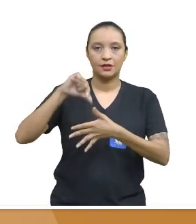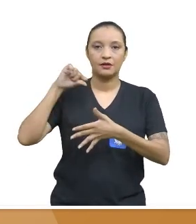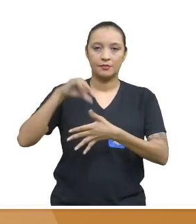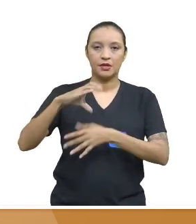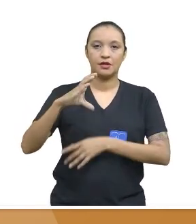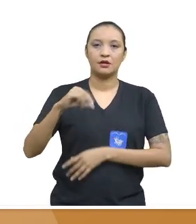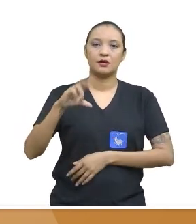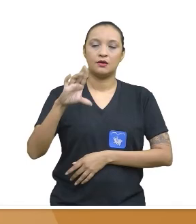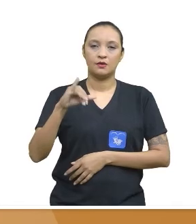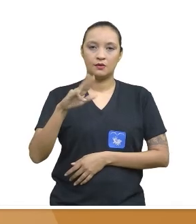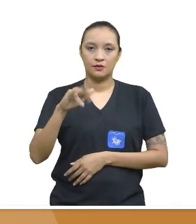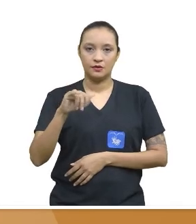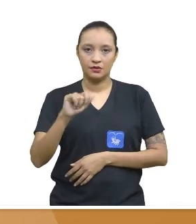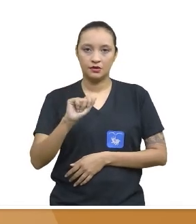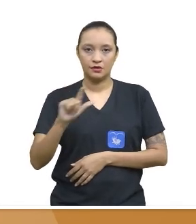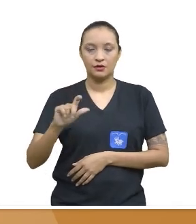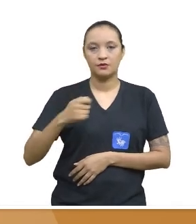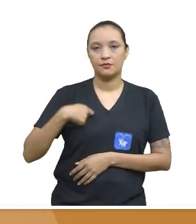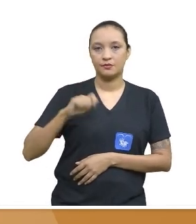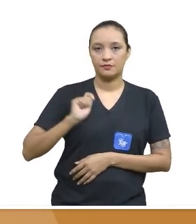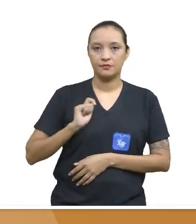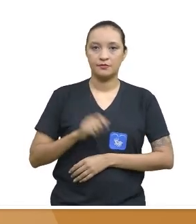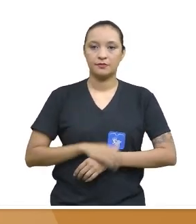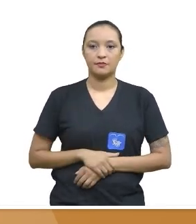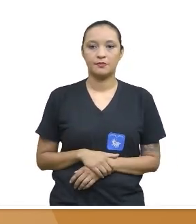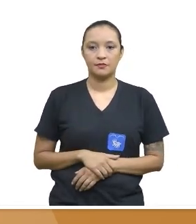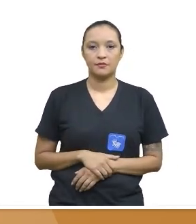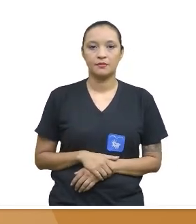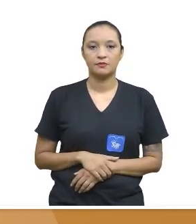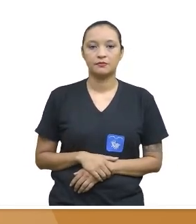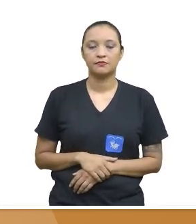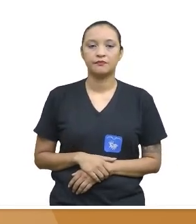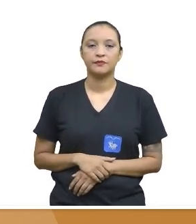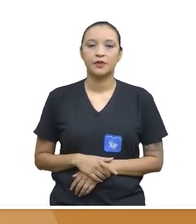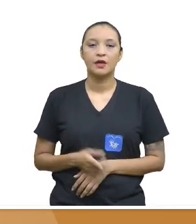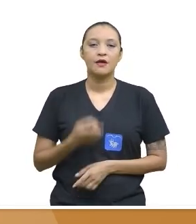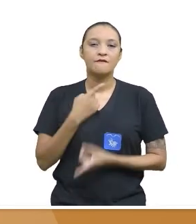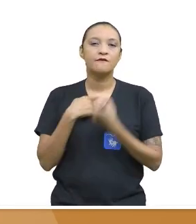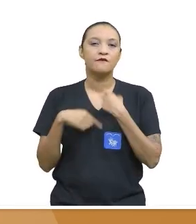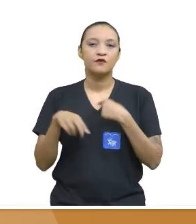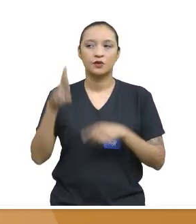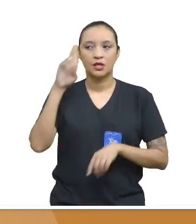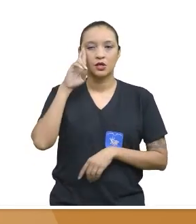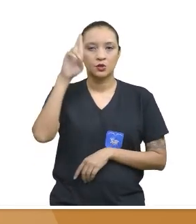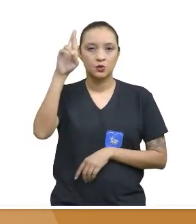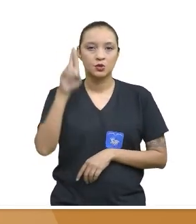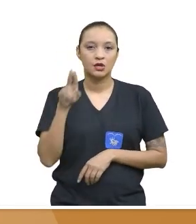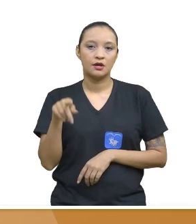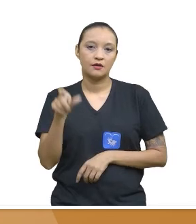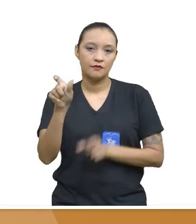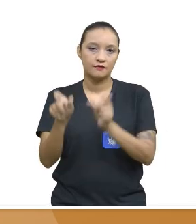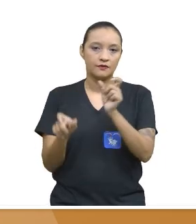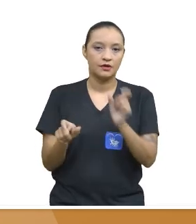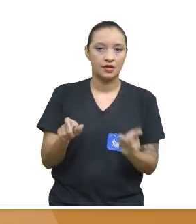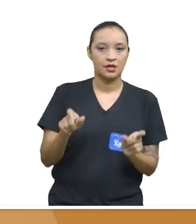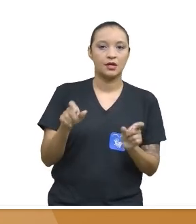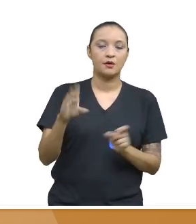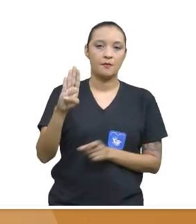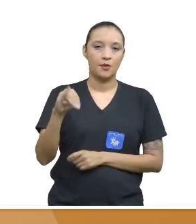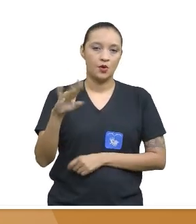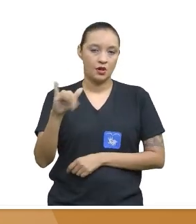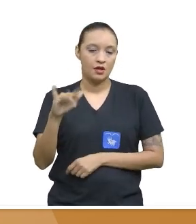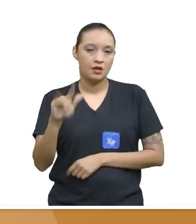colonial espanhola. Quais são as consequências? Apesar de ser o desejo de líderes como Simão Bolívar, as